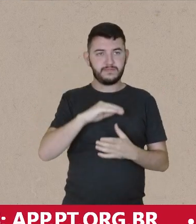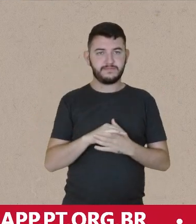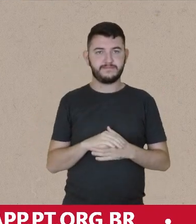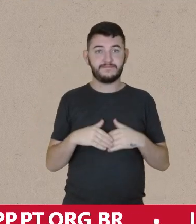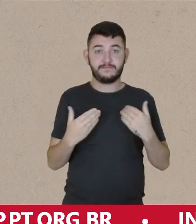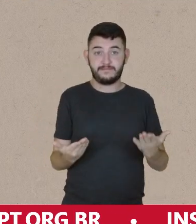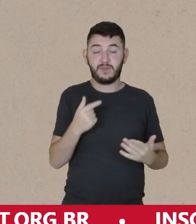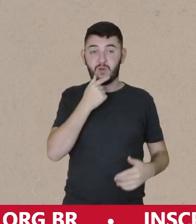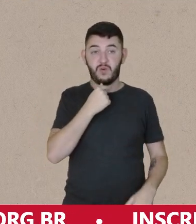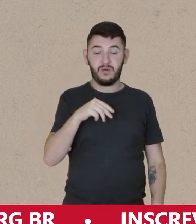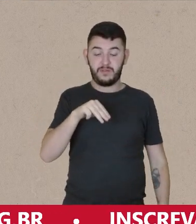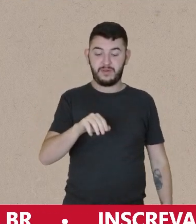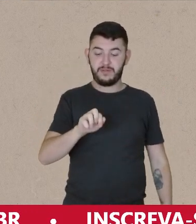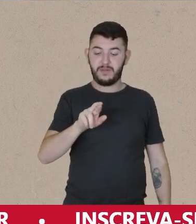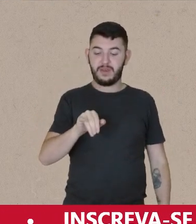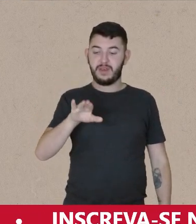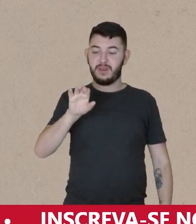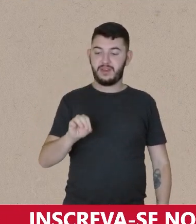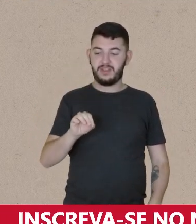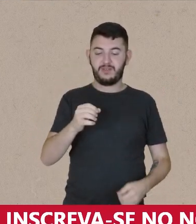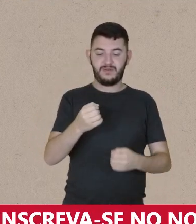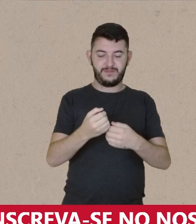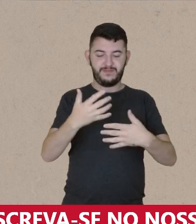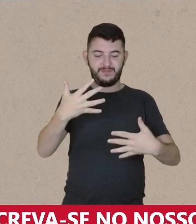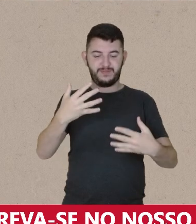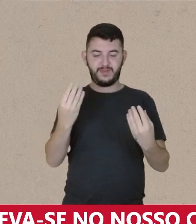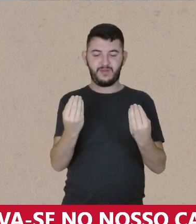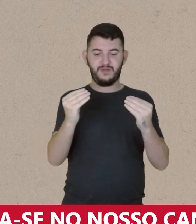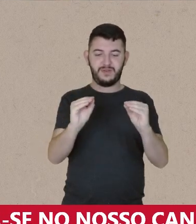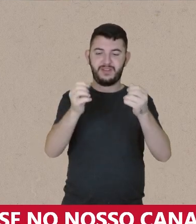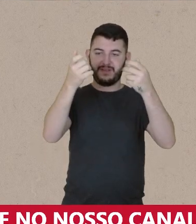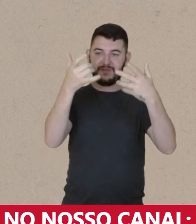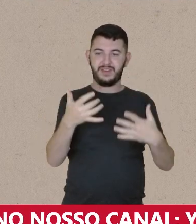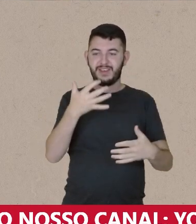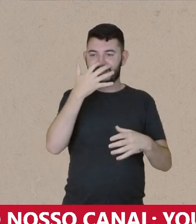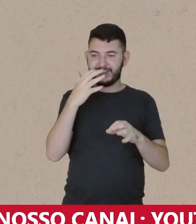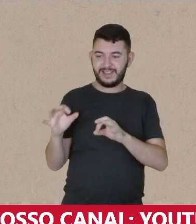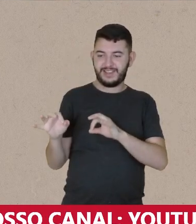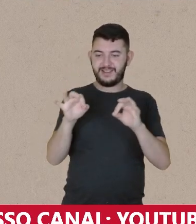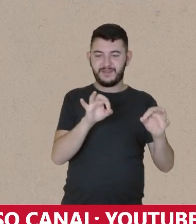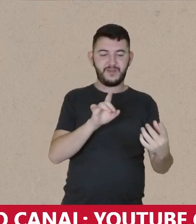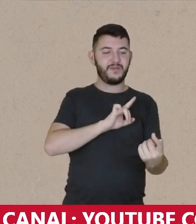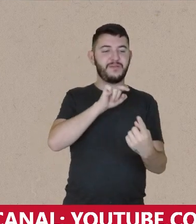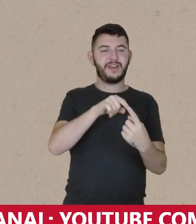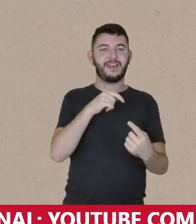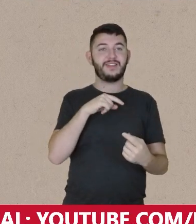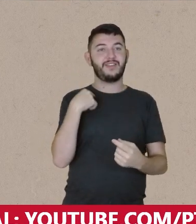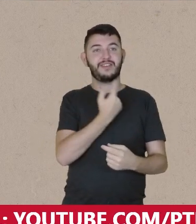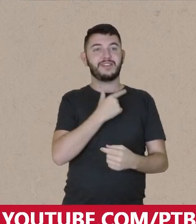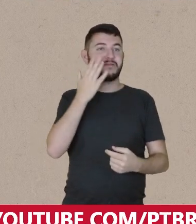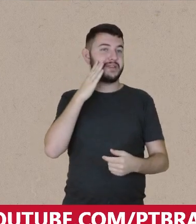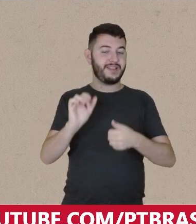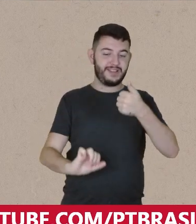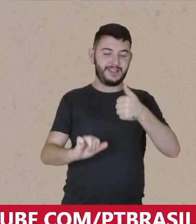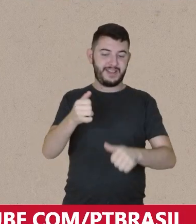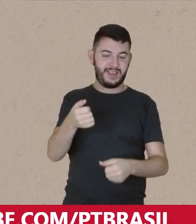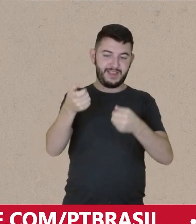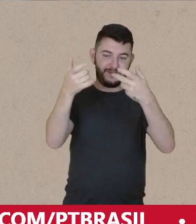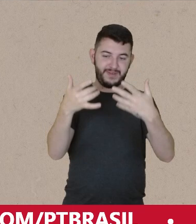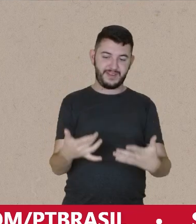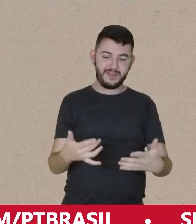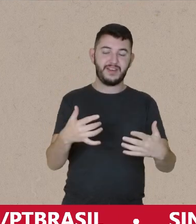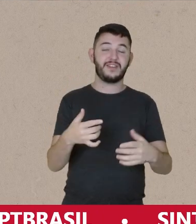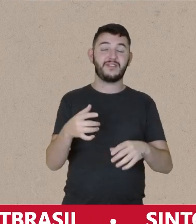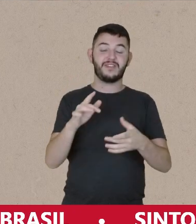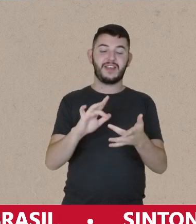Mário Miranda diz aqui no nosso chat, seguindo a rádio para ouvir as análises de um dos maiores articuladores e pensadores